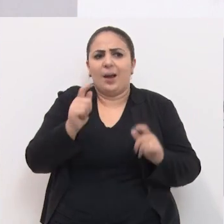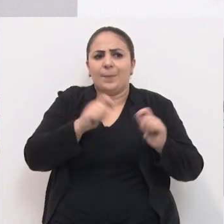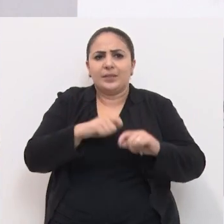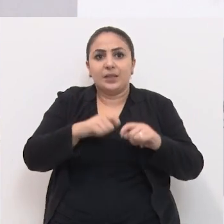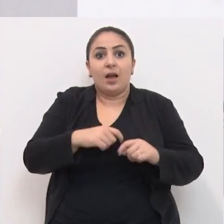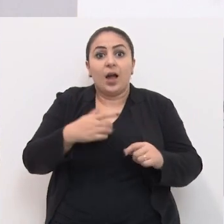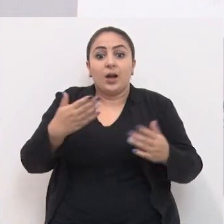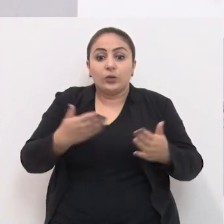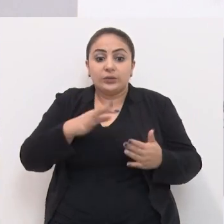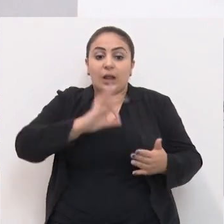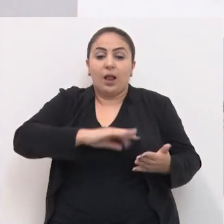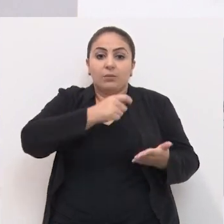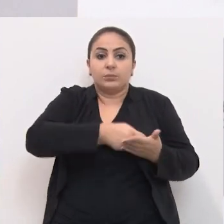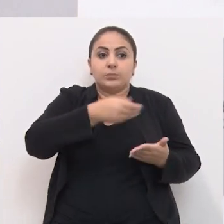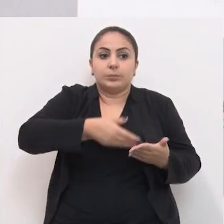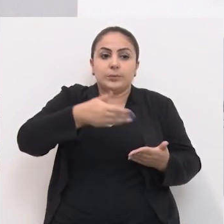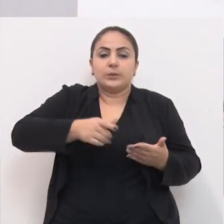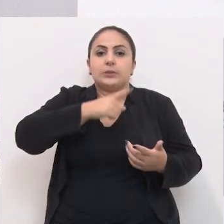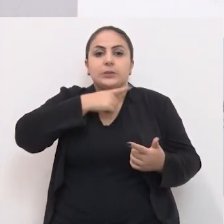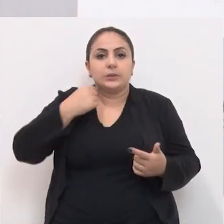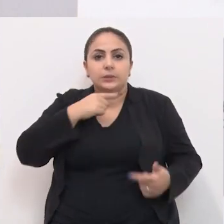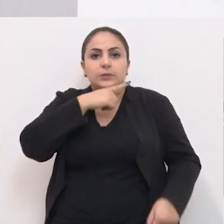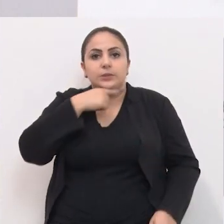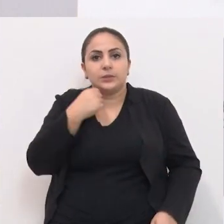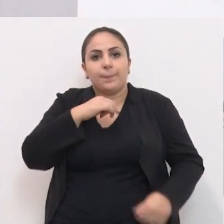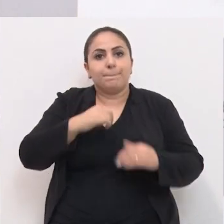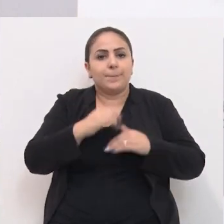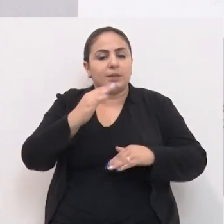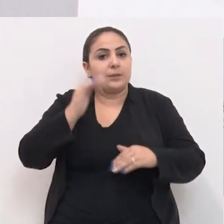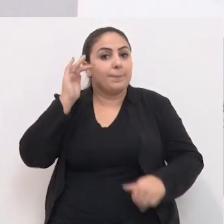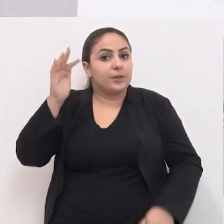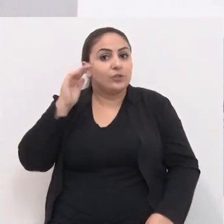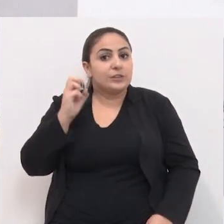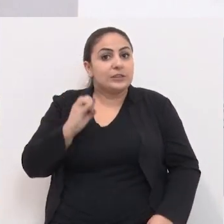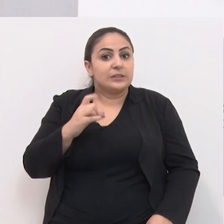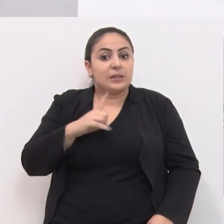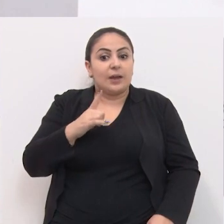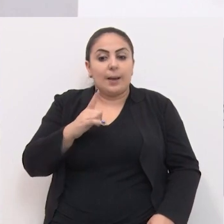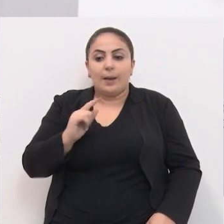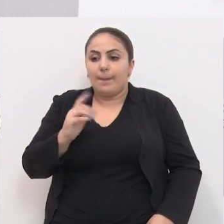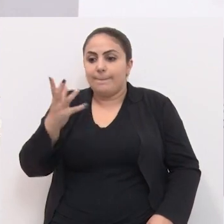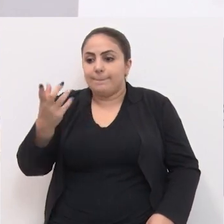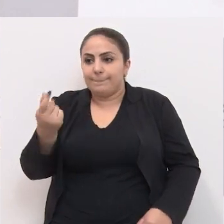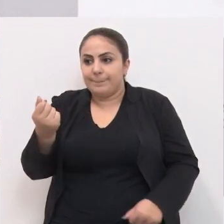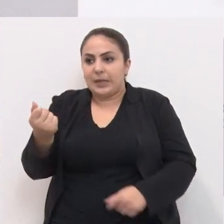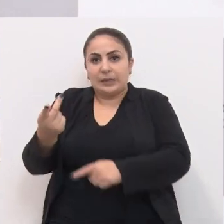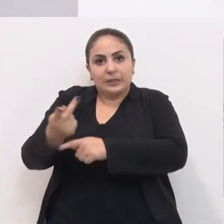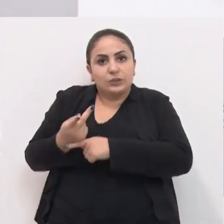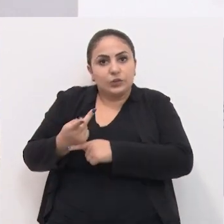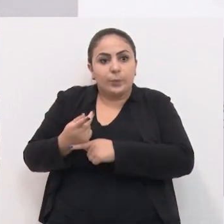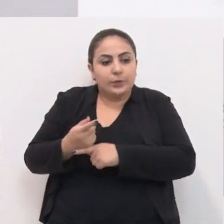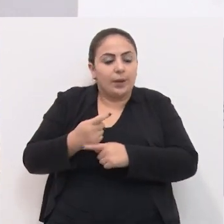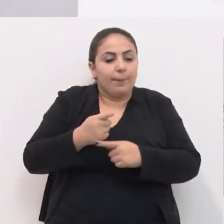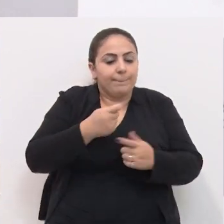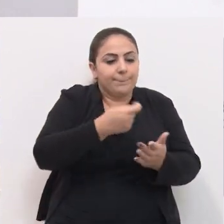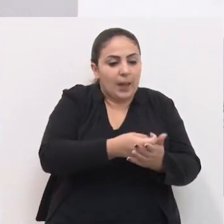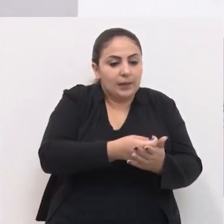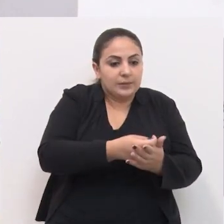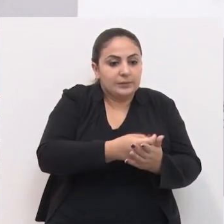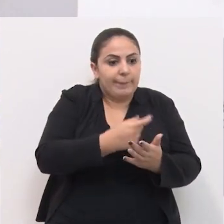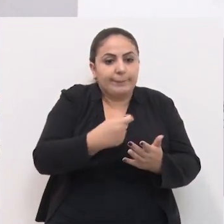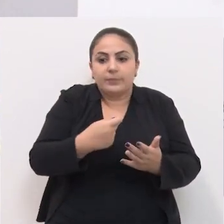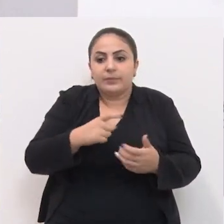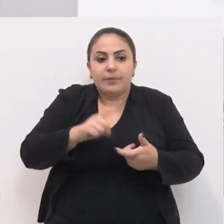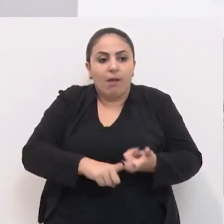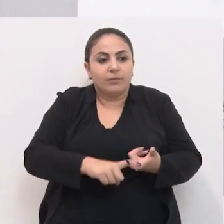de financeiro, que é muito, tem servidor que perde perto de 28% do seu salário quando o projeto entrar em vigor, mas